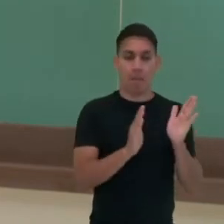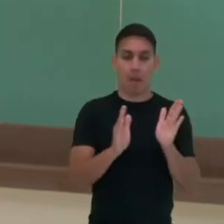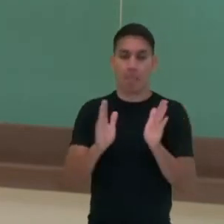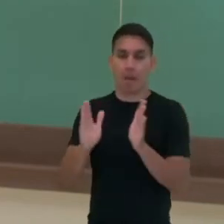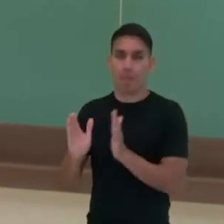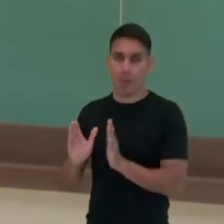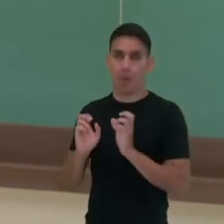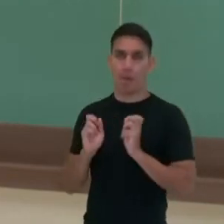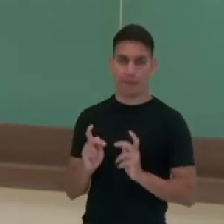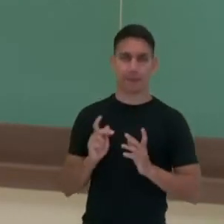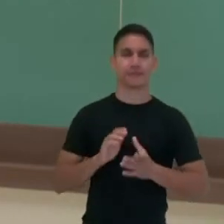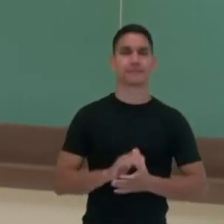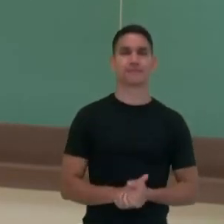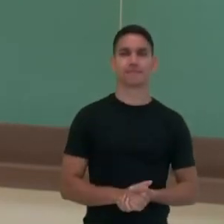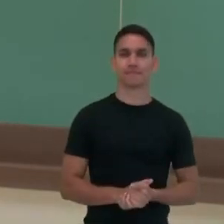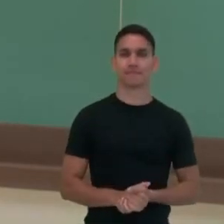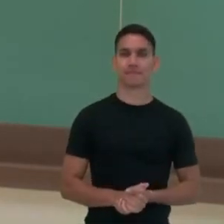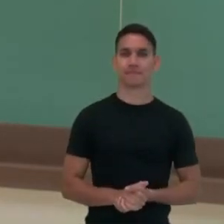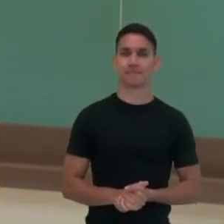certo?